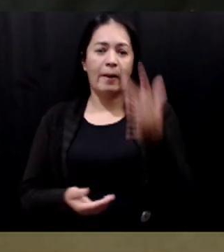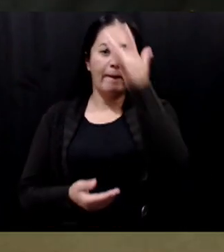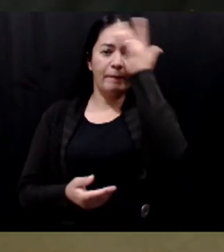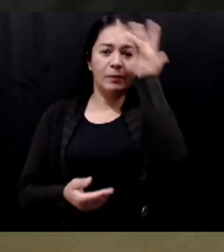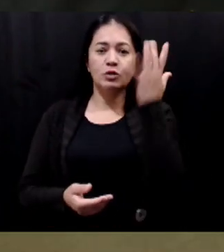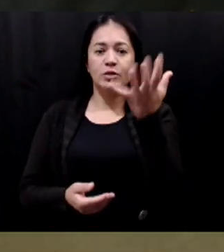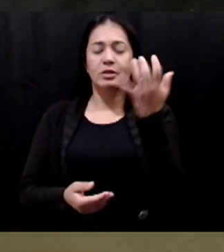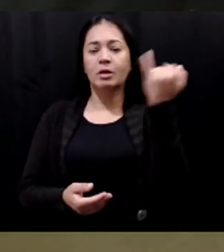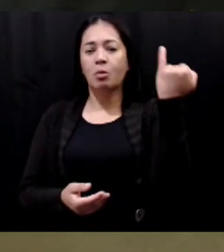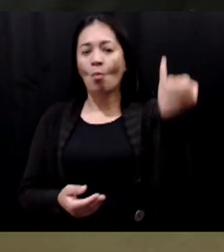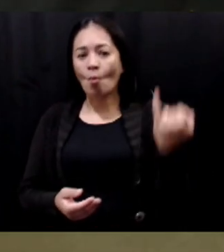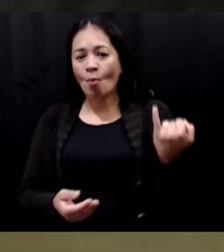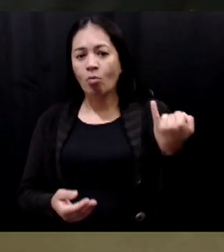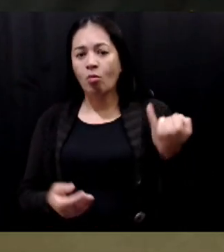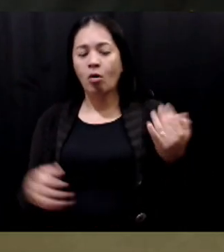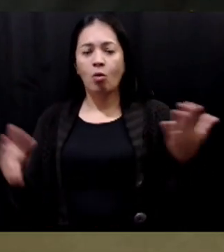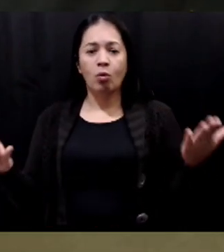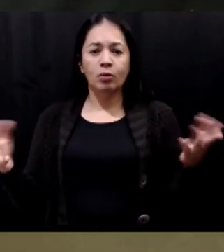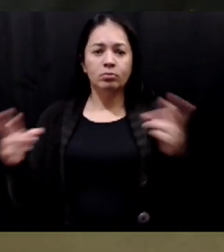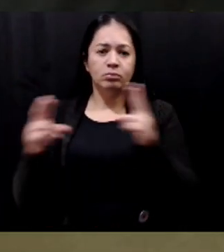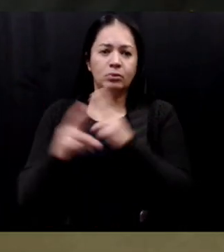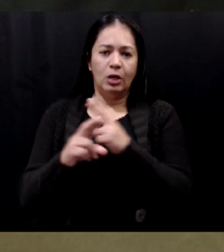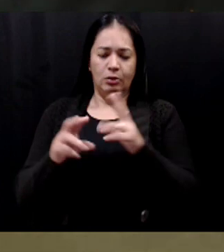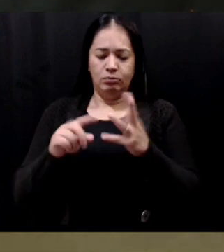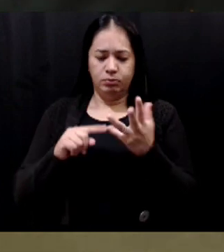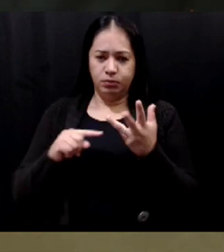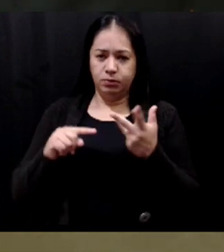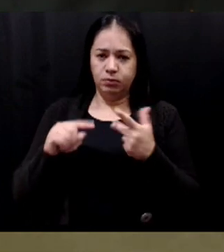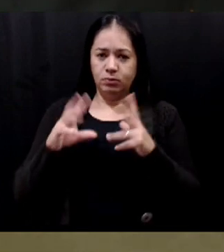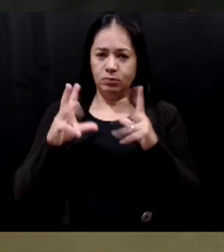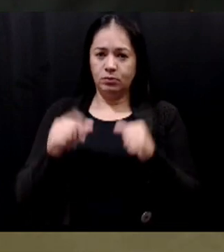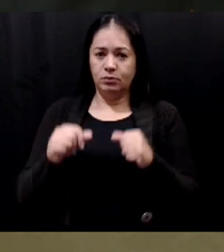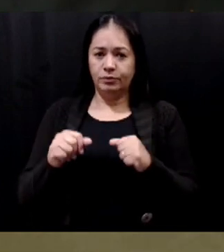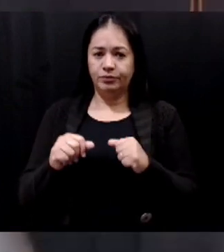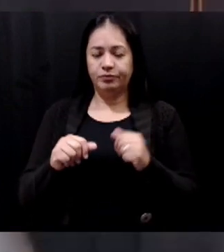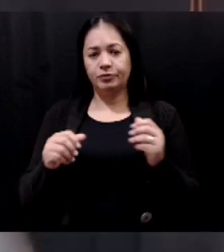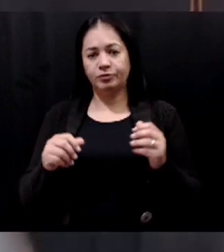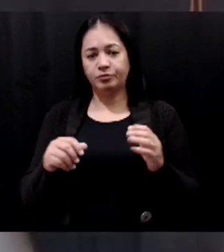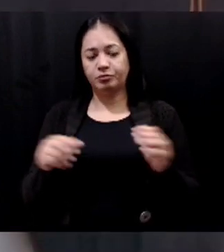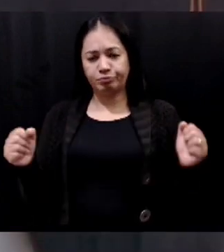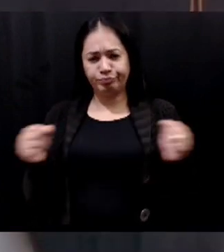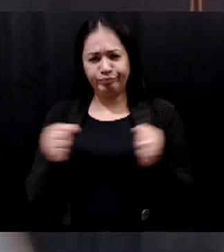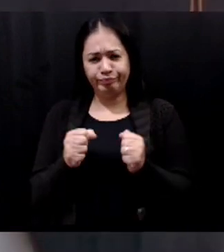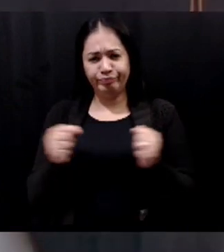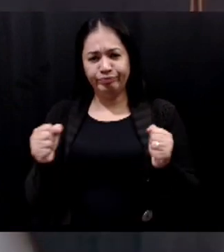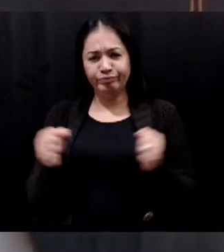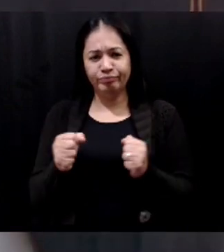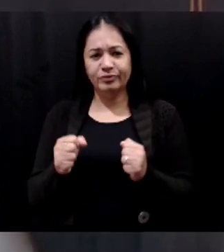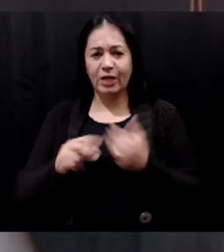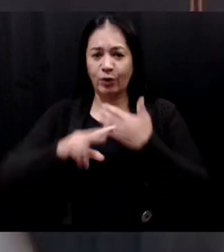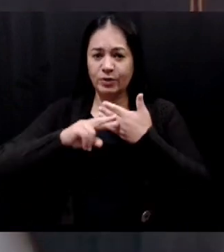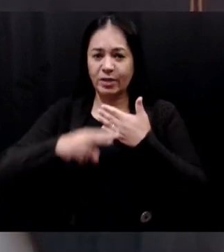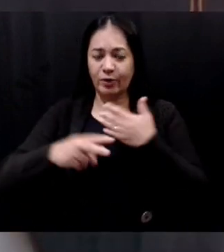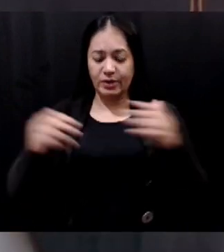a relação disso tudo com o efeito sanfona? Olha, se nós formos pensar nessas dietas da moda, que